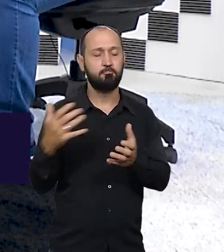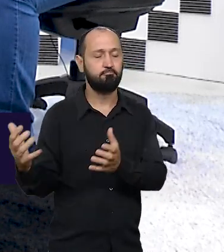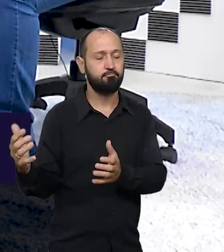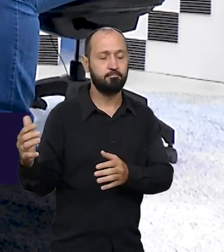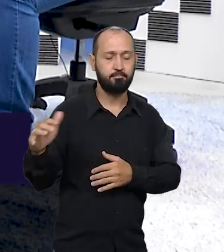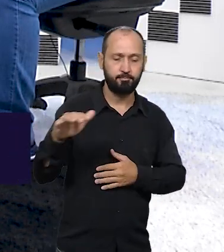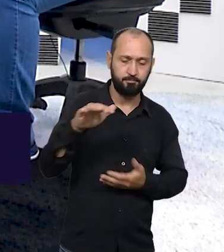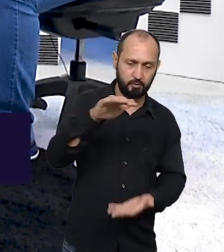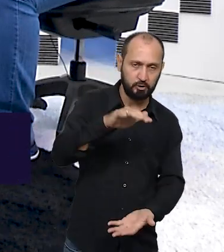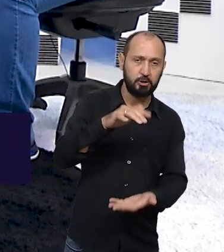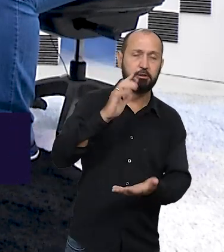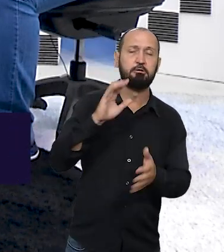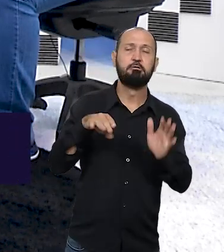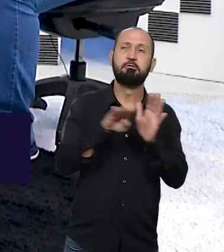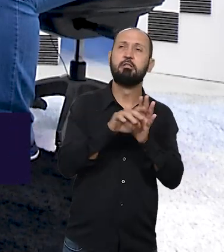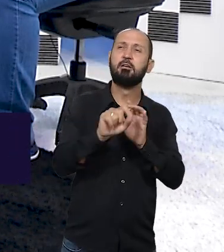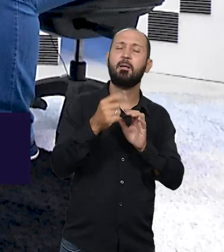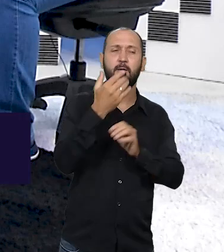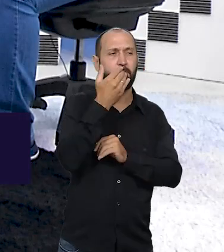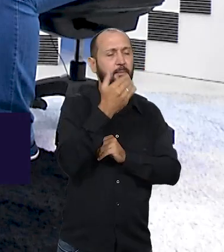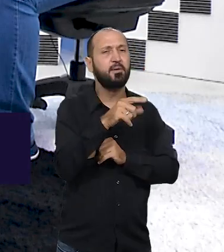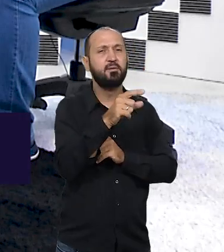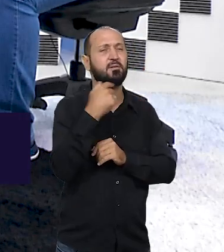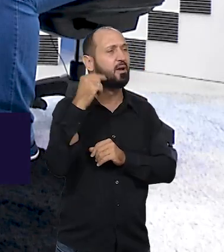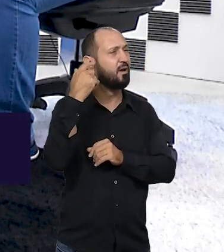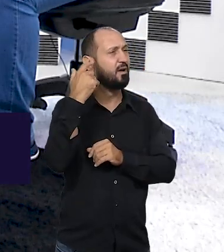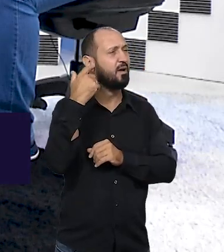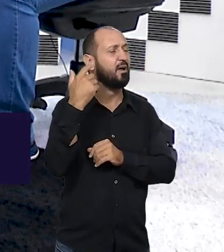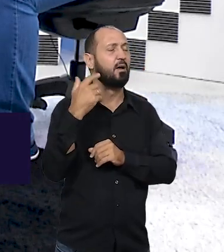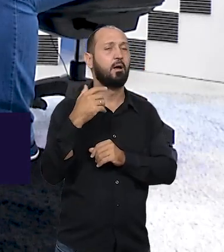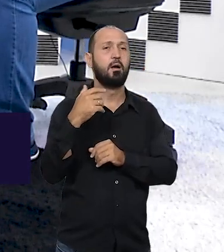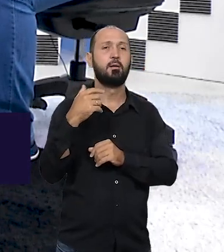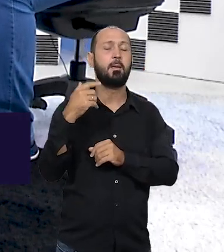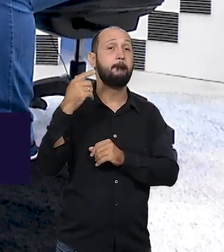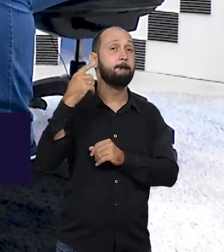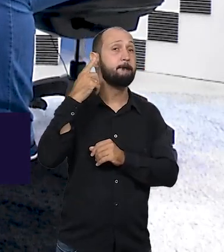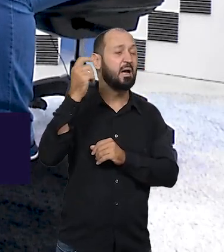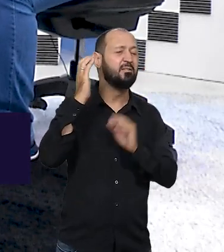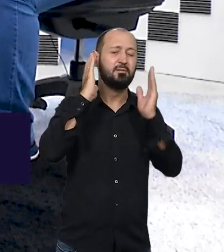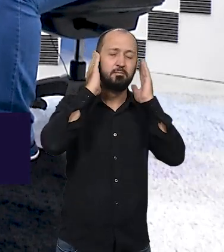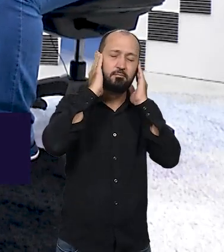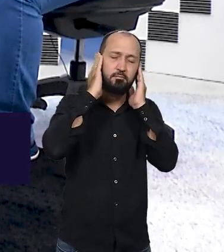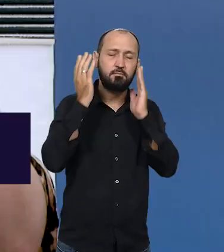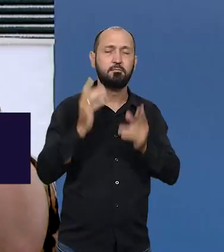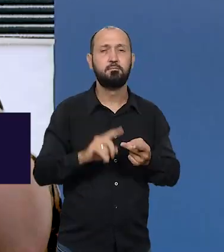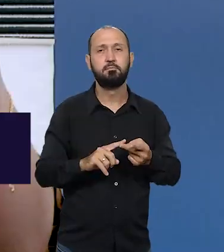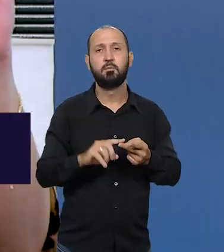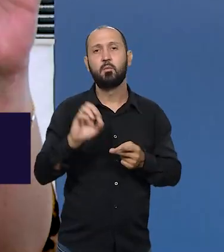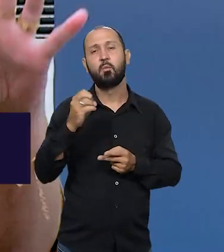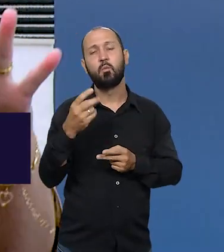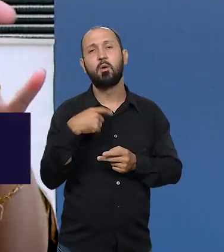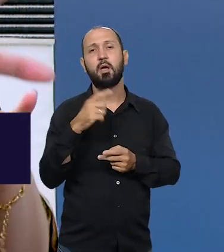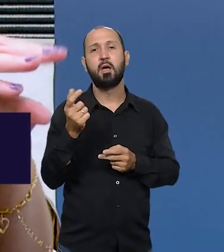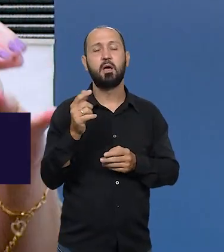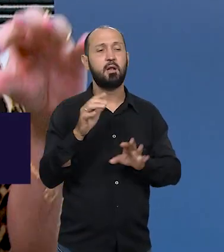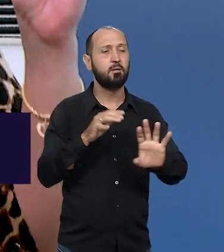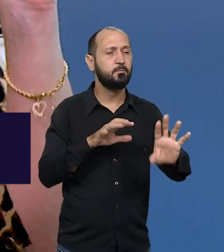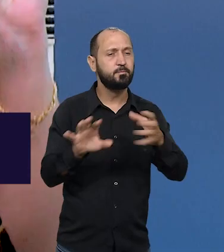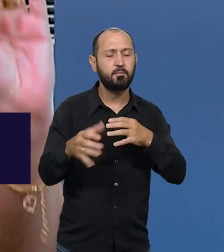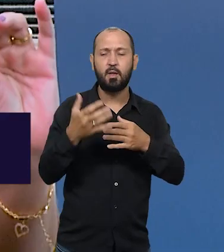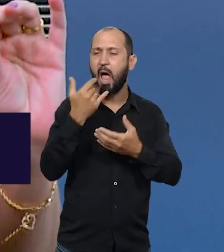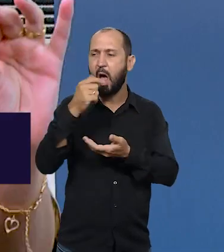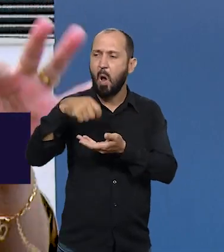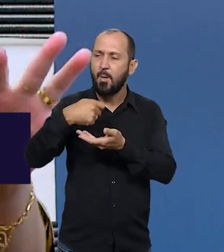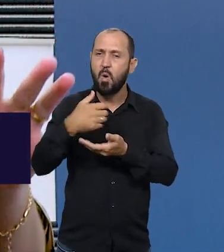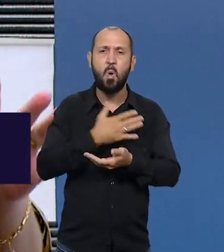até nós, normalmente com essa solicitação, ela põe a mão no ouvidinho quando ela escuta barulhos, ou ela não toca, ela